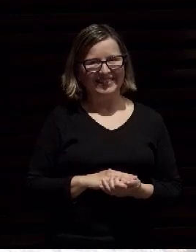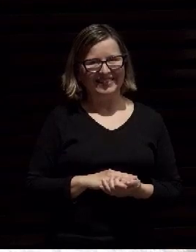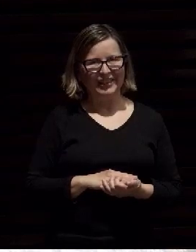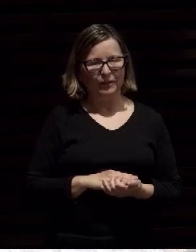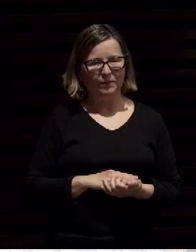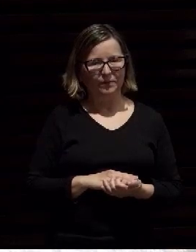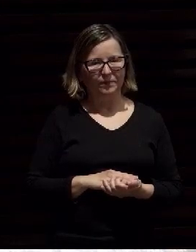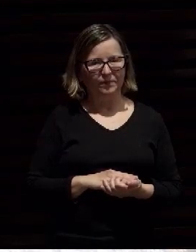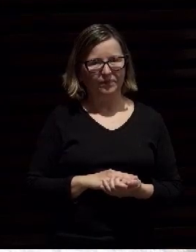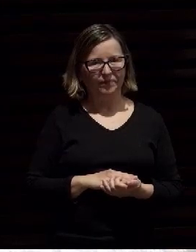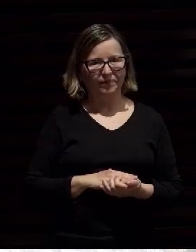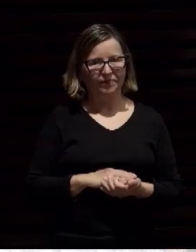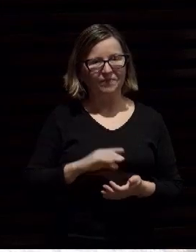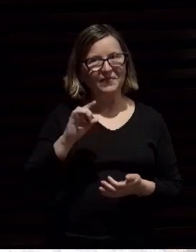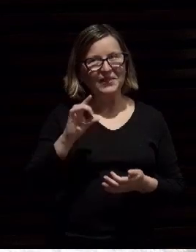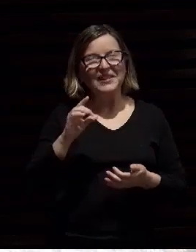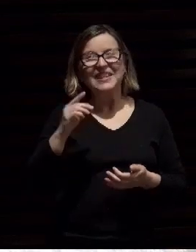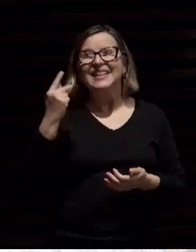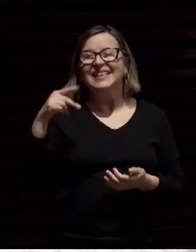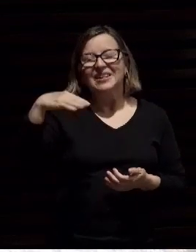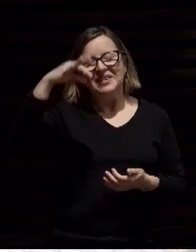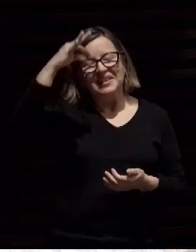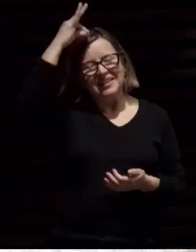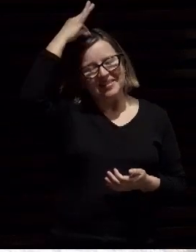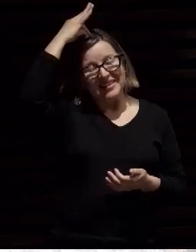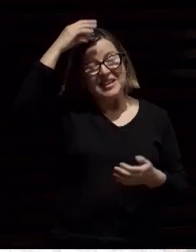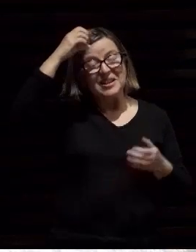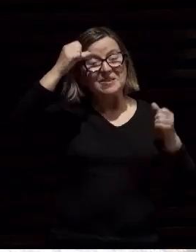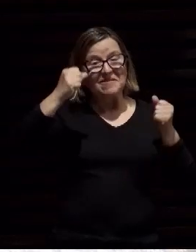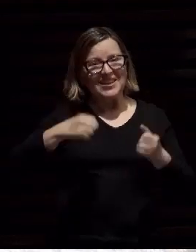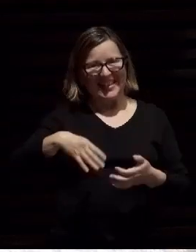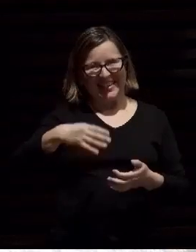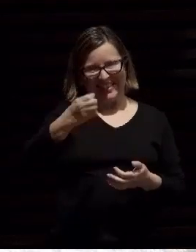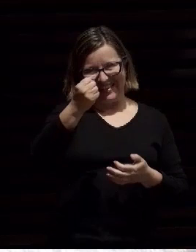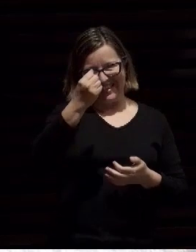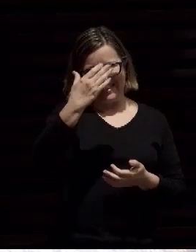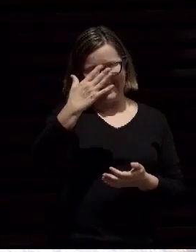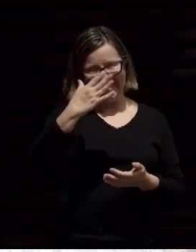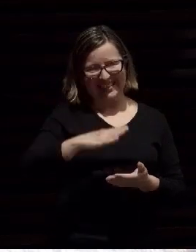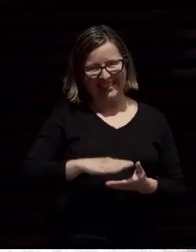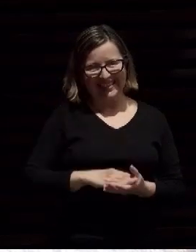é só teu Espírito que pode revelar.